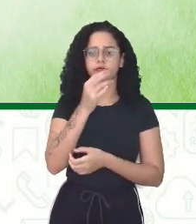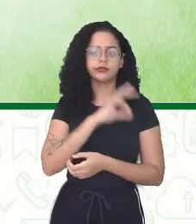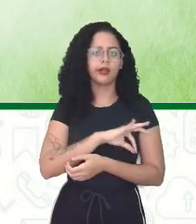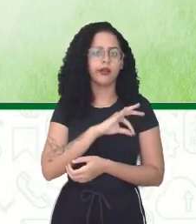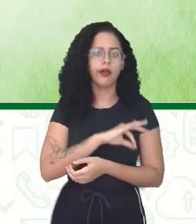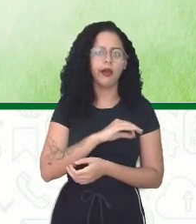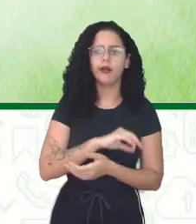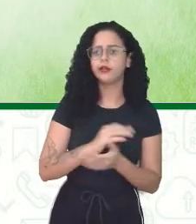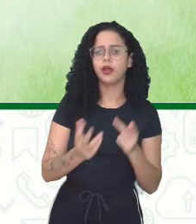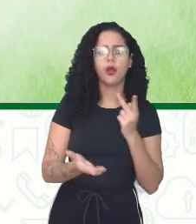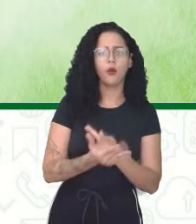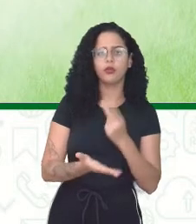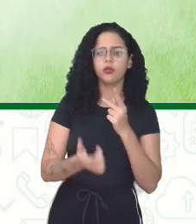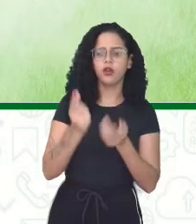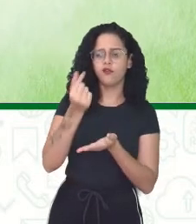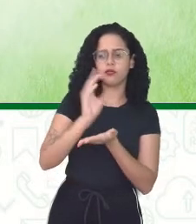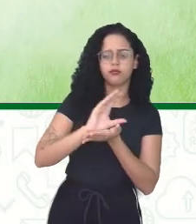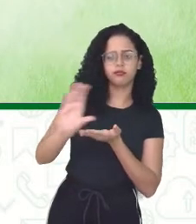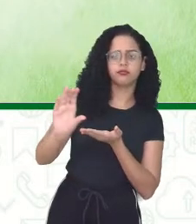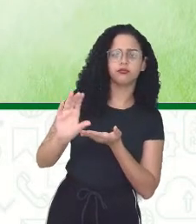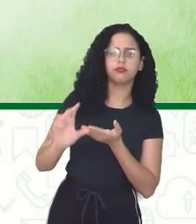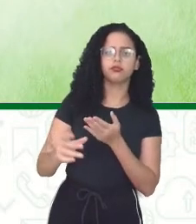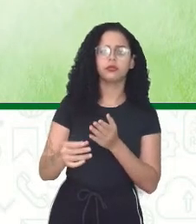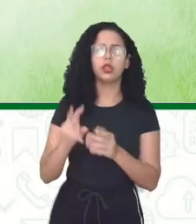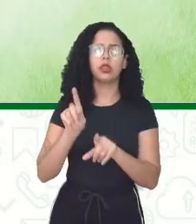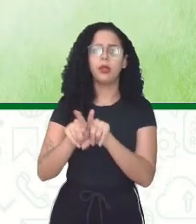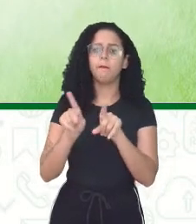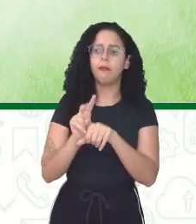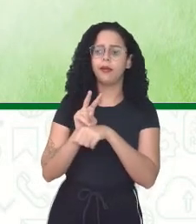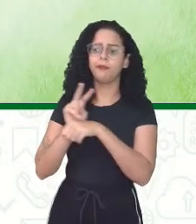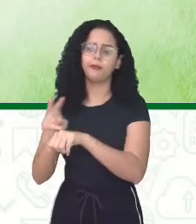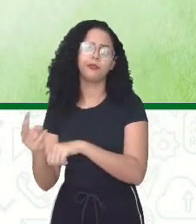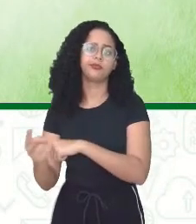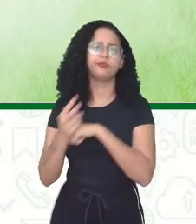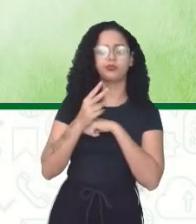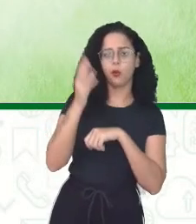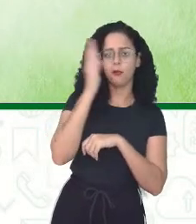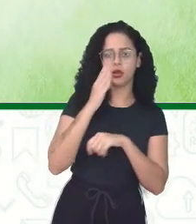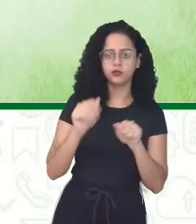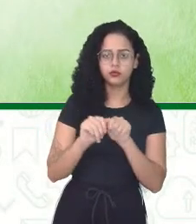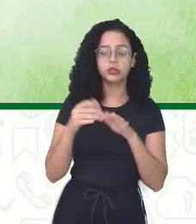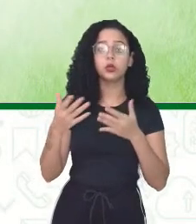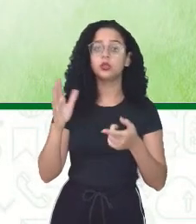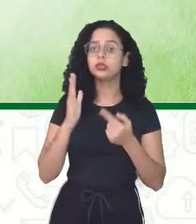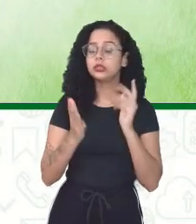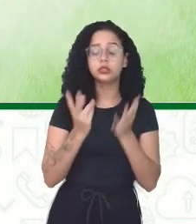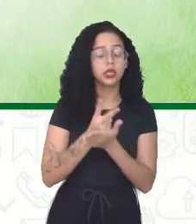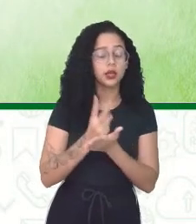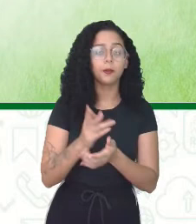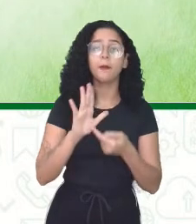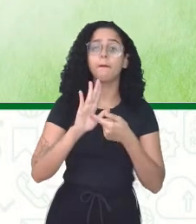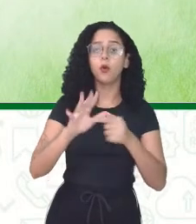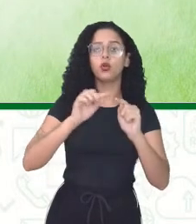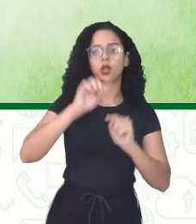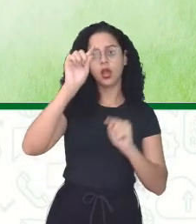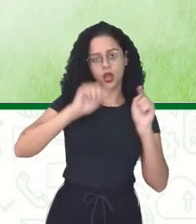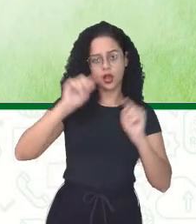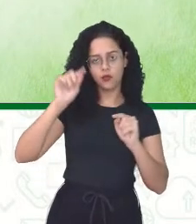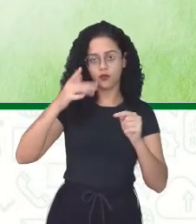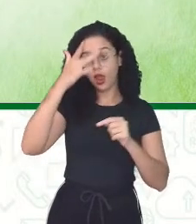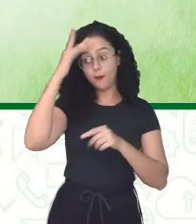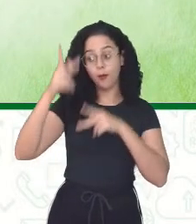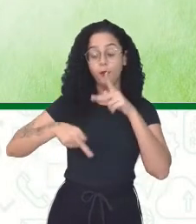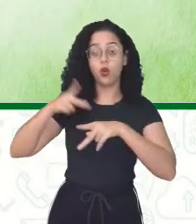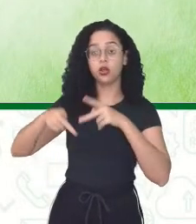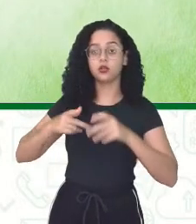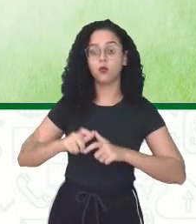financiamentos que acontecem, né? Empréstimos que o Brasil faz. Então, sempre aparecem gráficos, né? A população